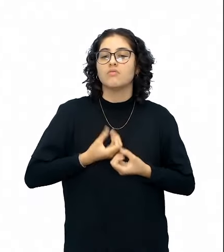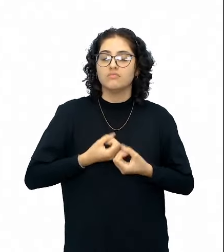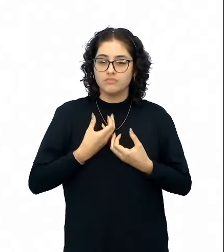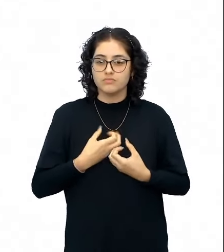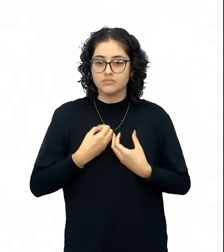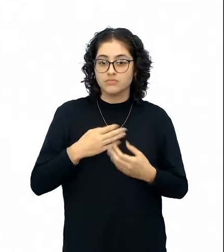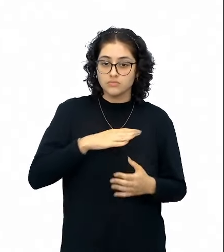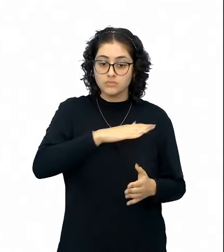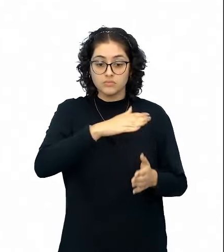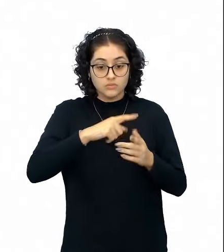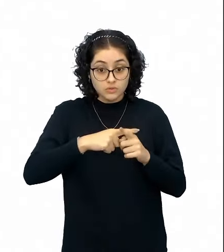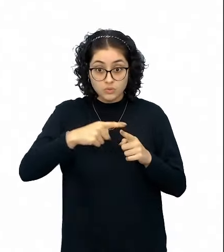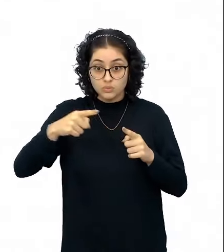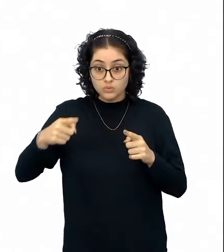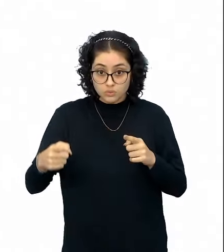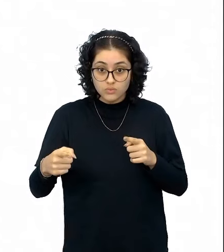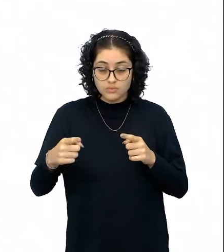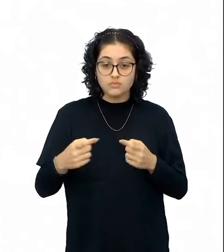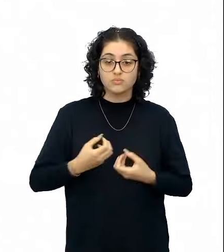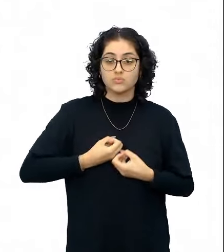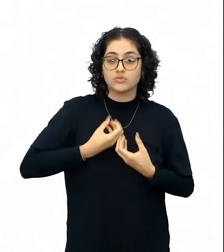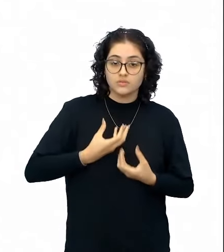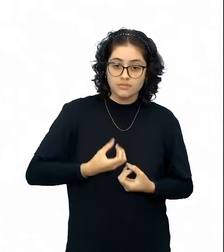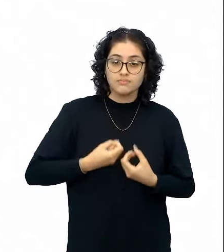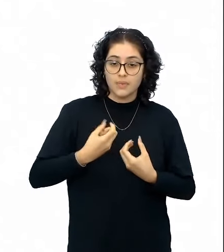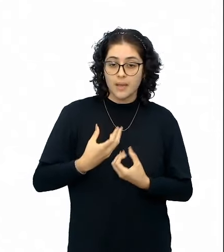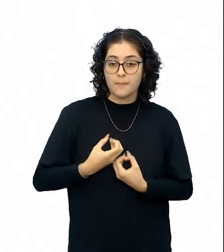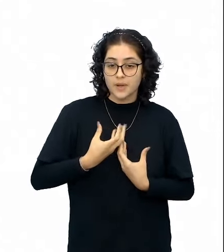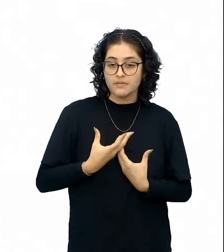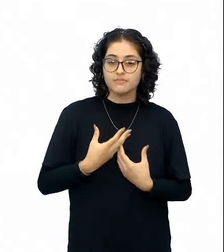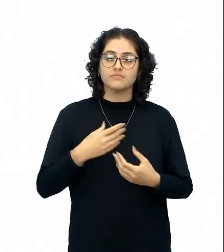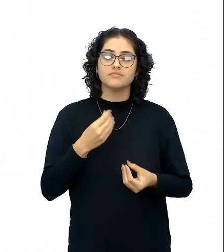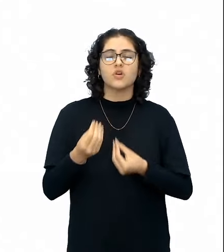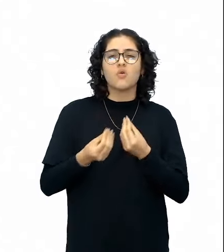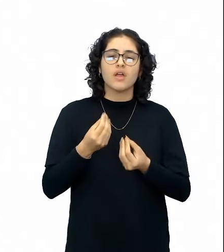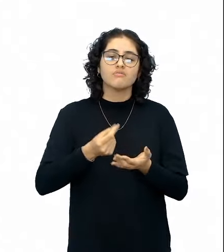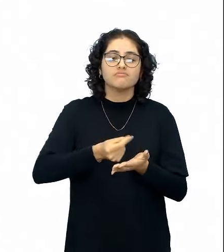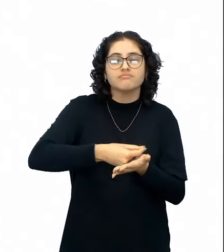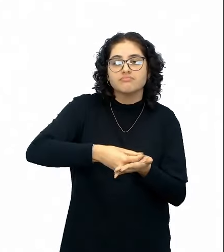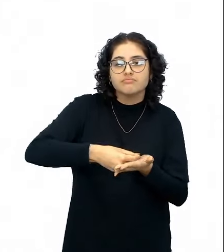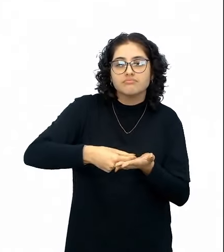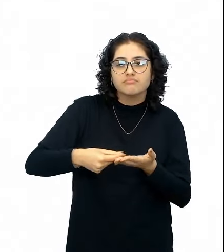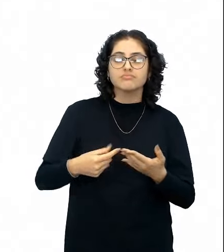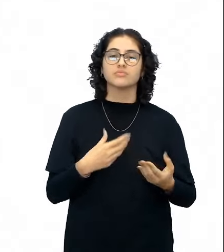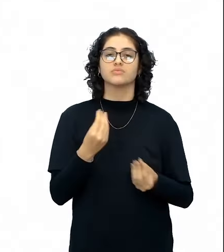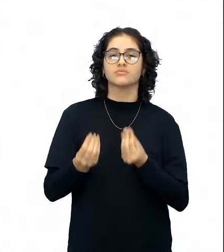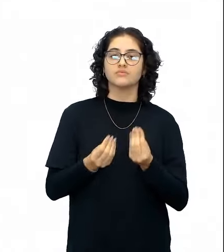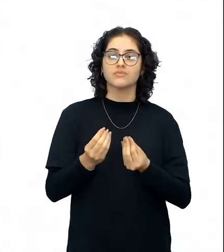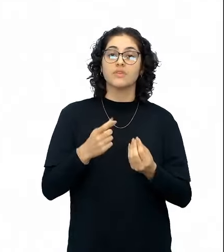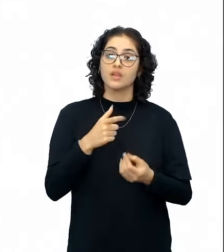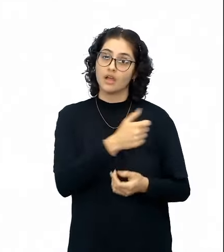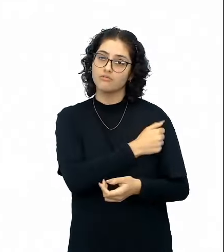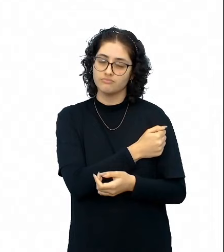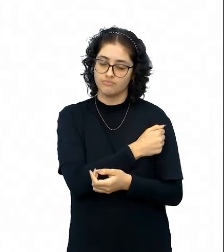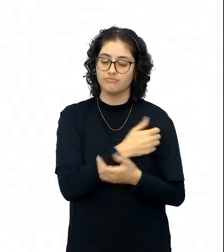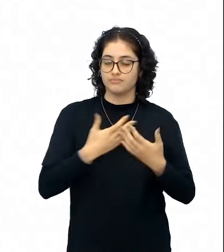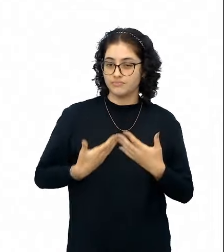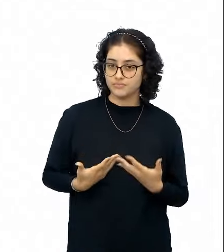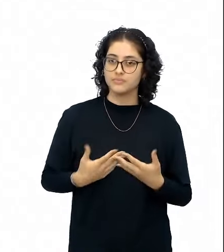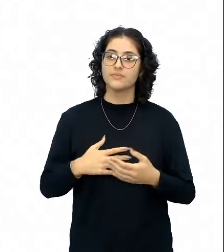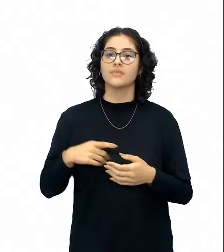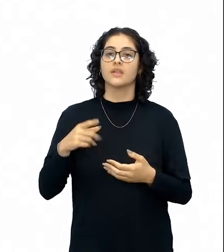o momento, leitura e interpretação do poema, no caso ali, o que escrever do estudante da escola estadual, utilização da